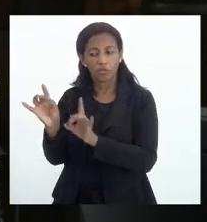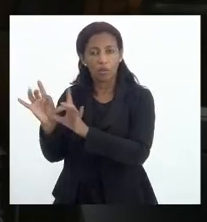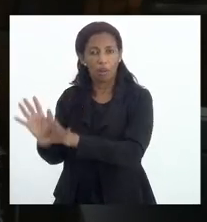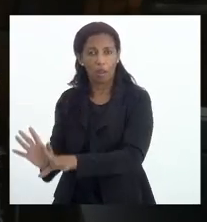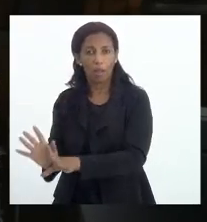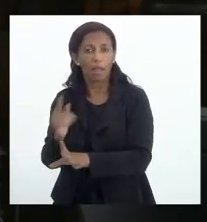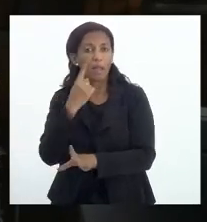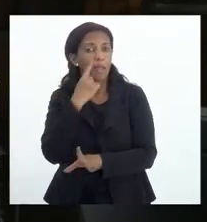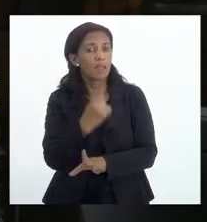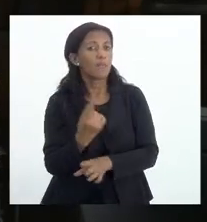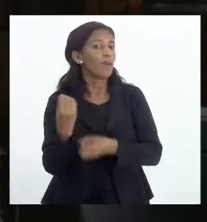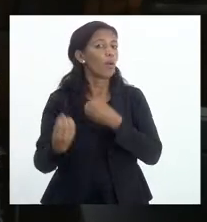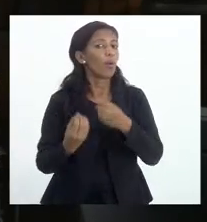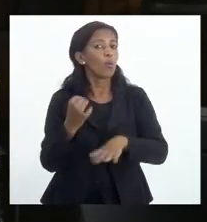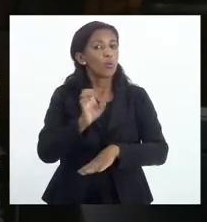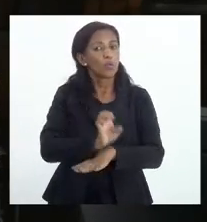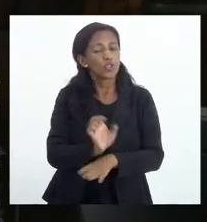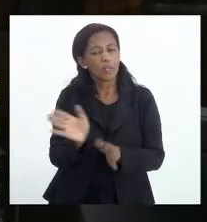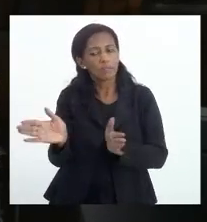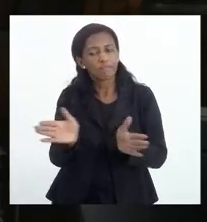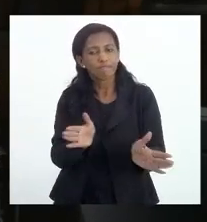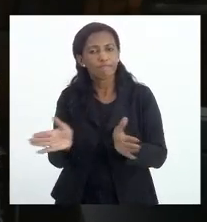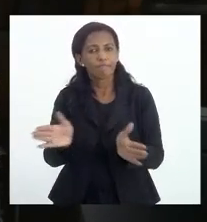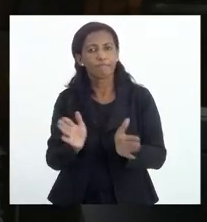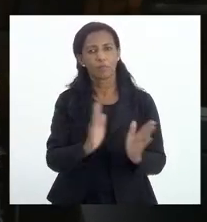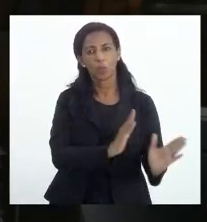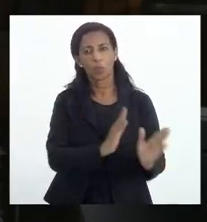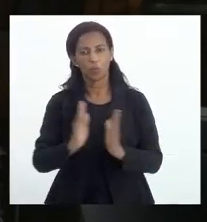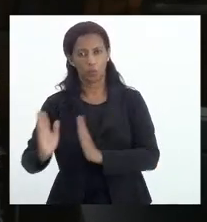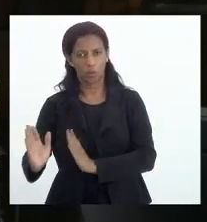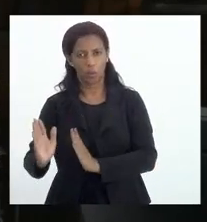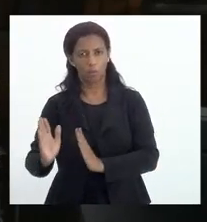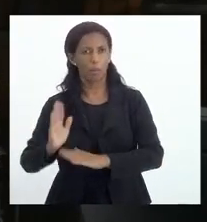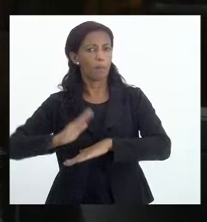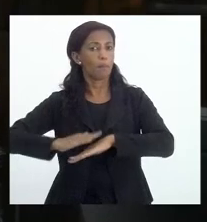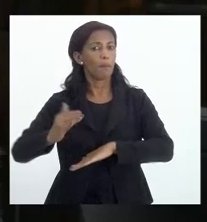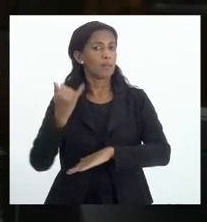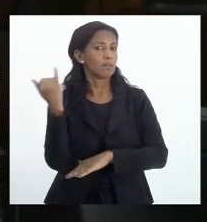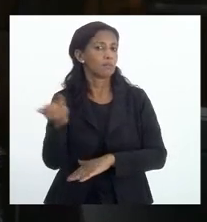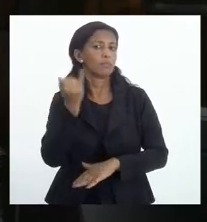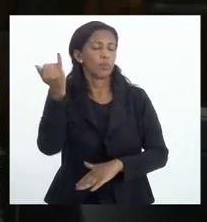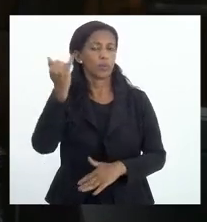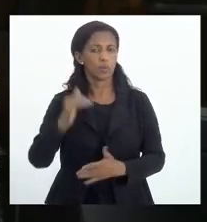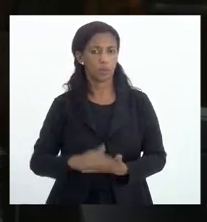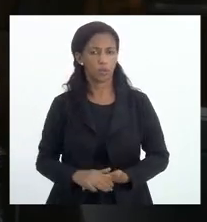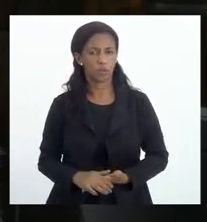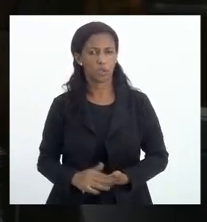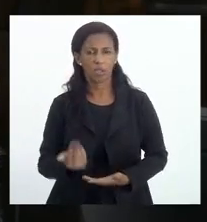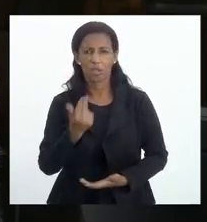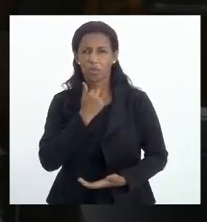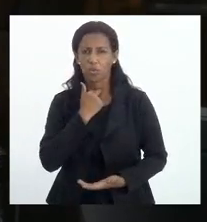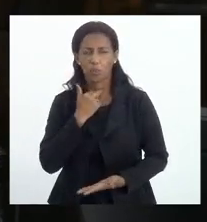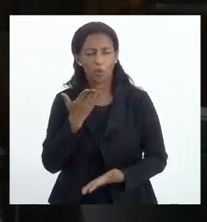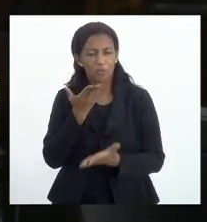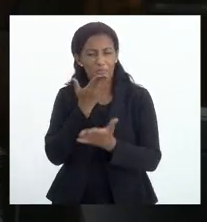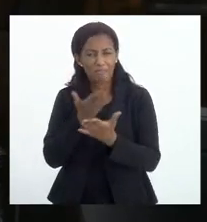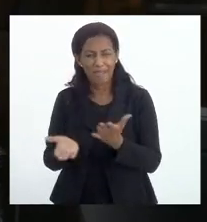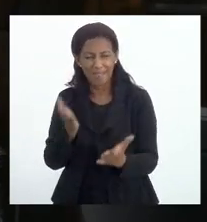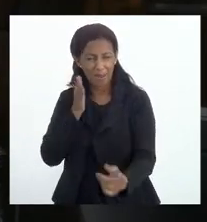e ver como o Estado vai se comportar ao longo do tempo. O mais importante, a gente não pode perder o